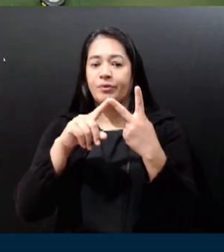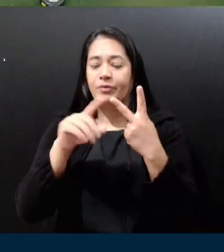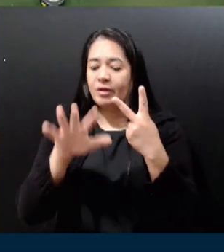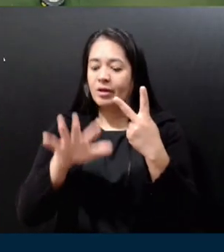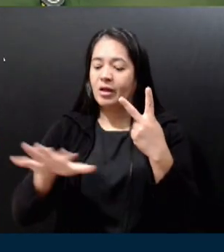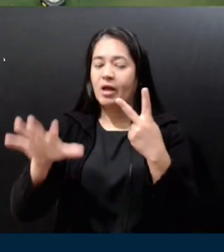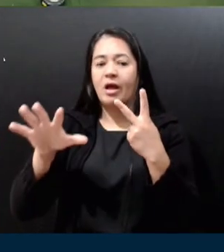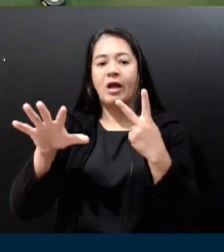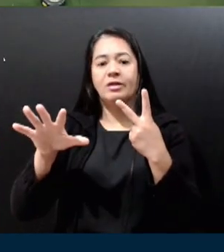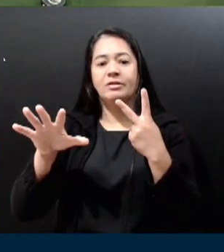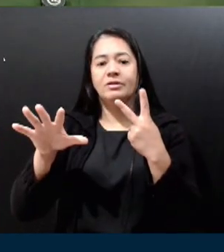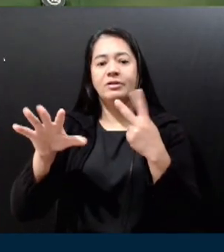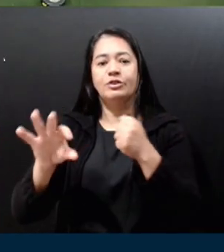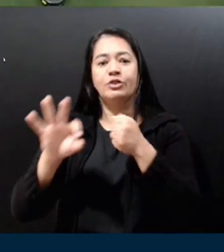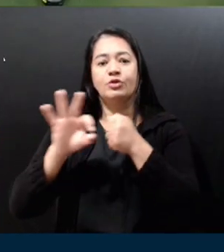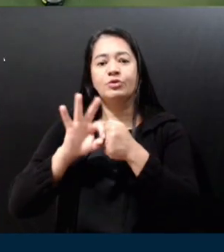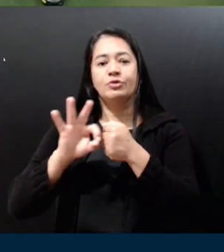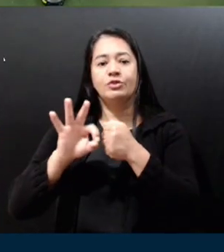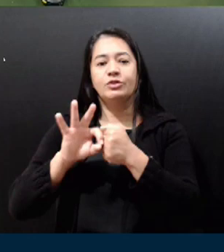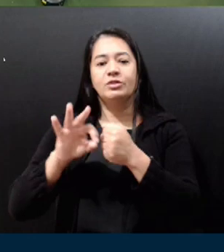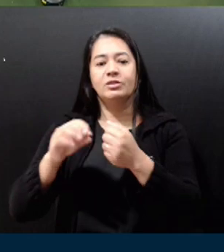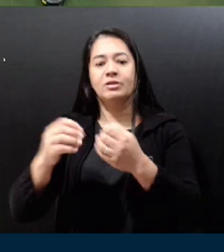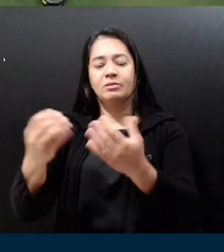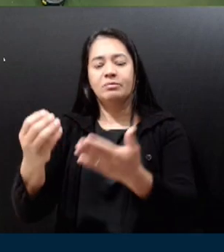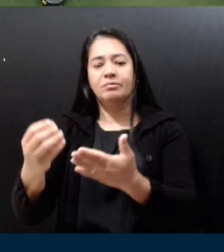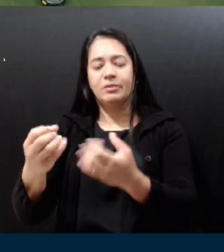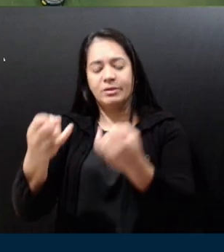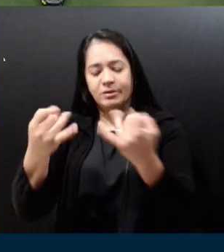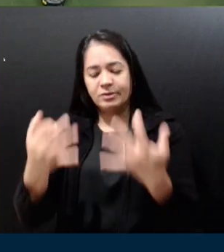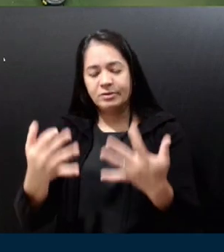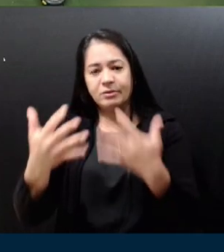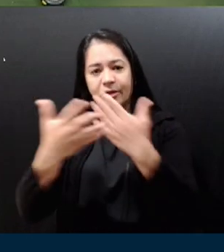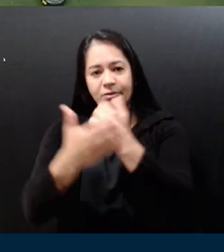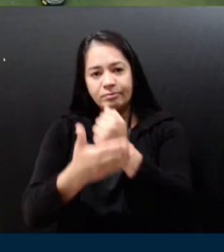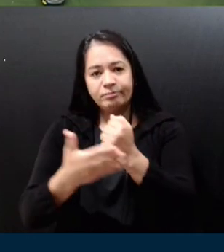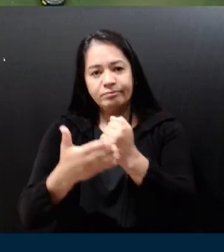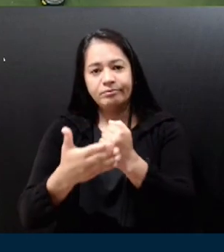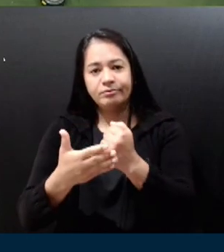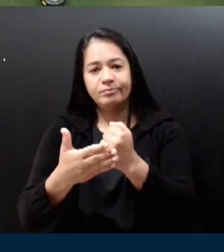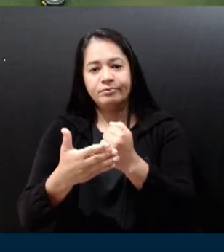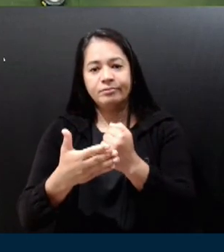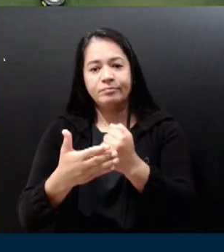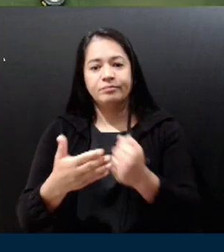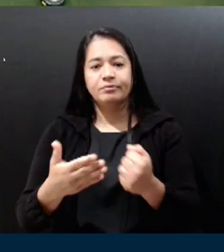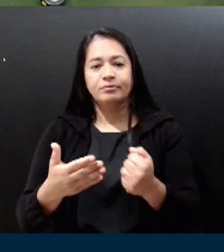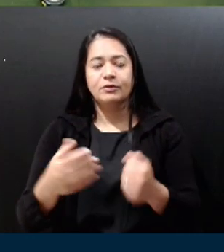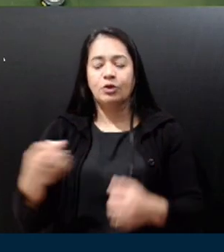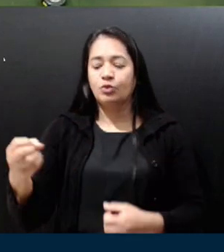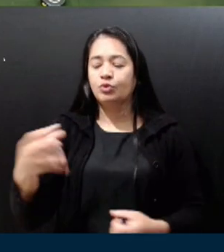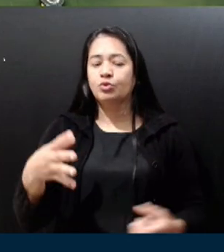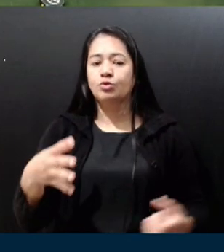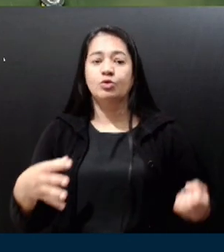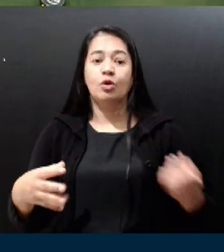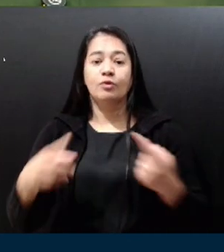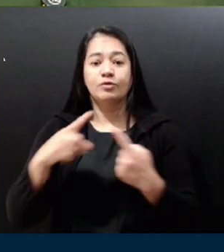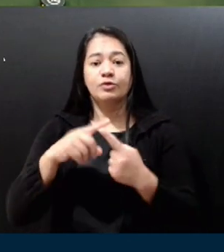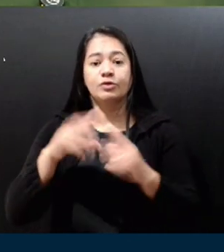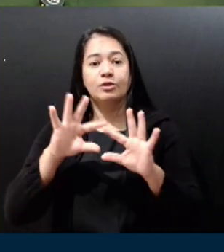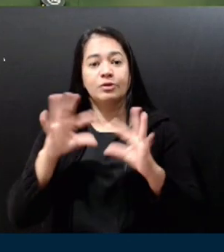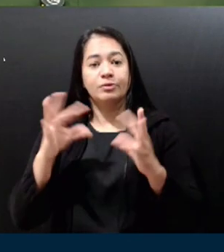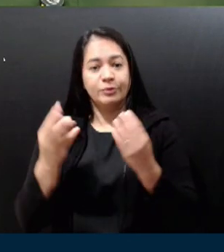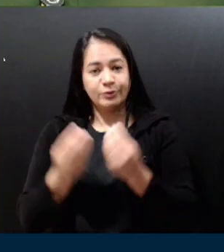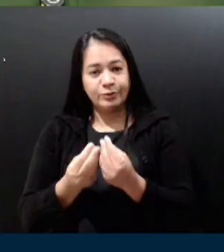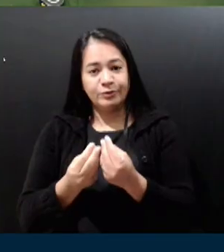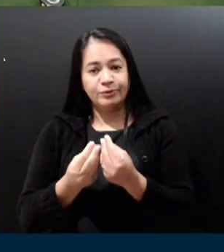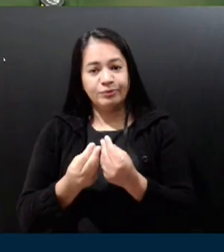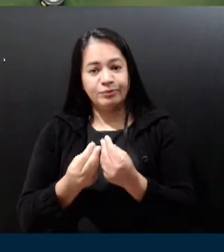para trazer um respaldo para, esses novos modelos de família, né.